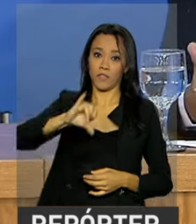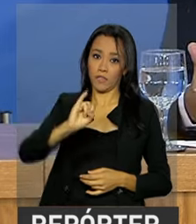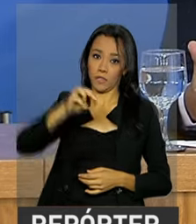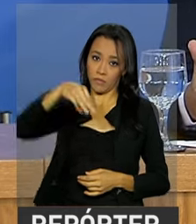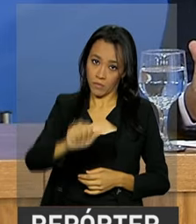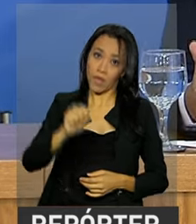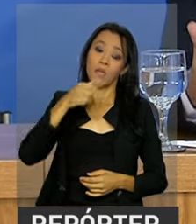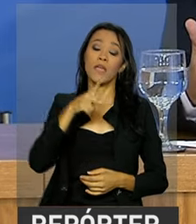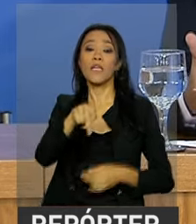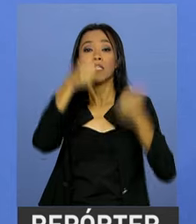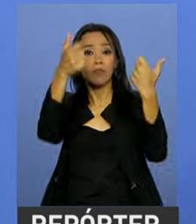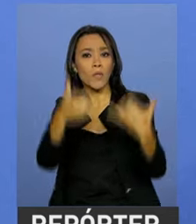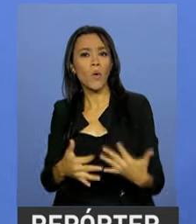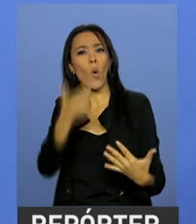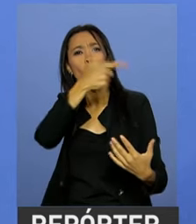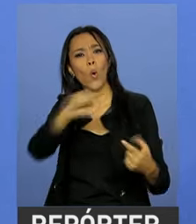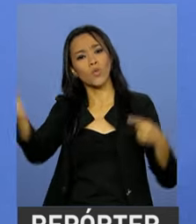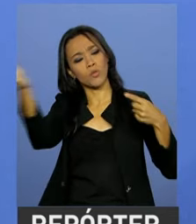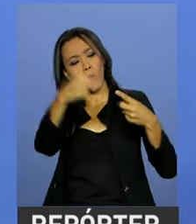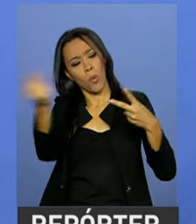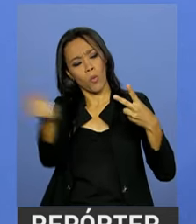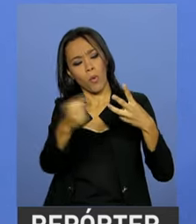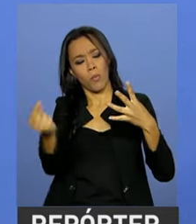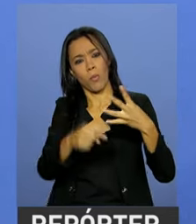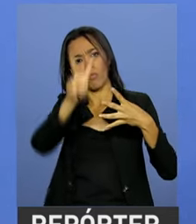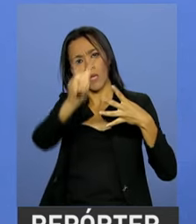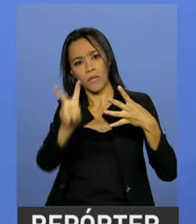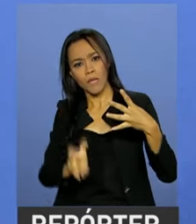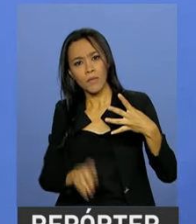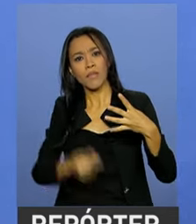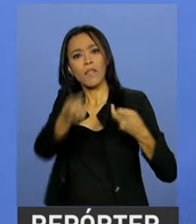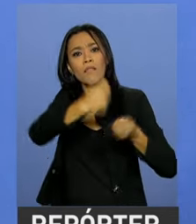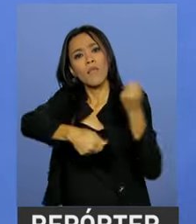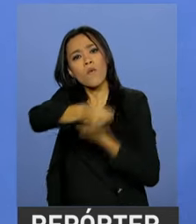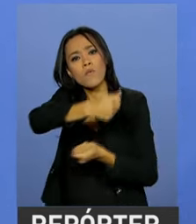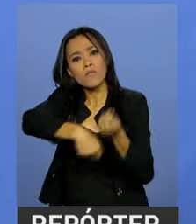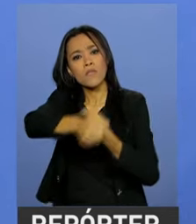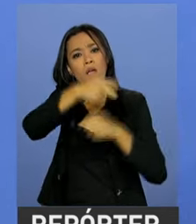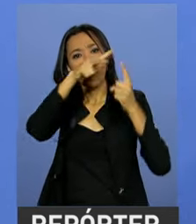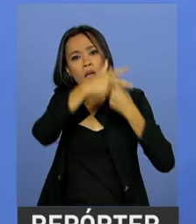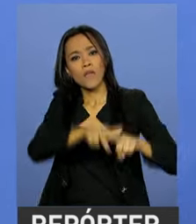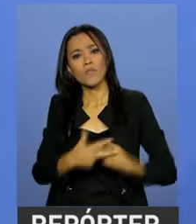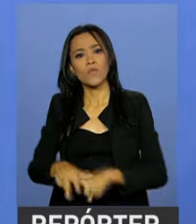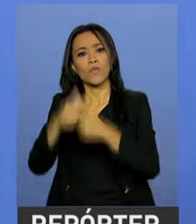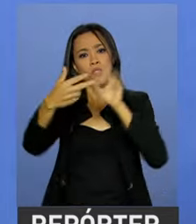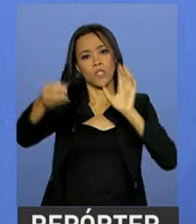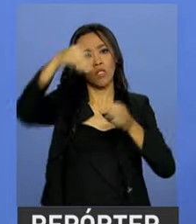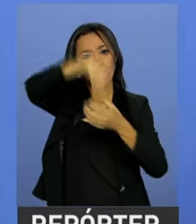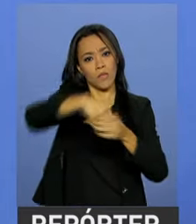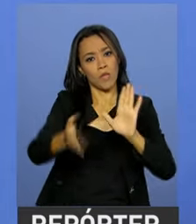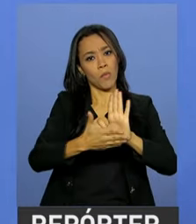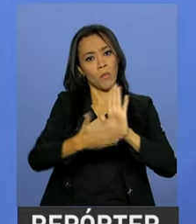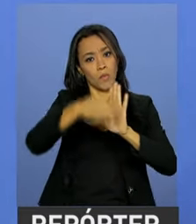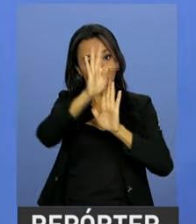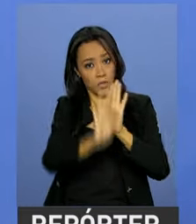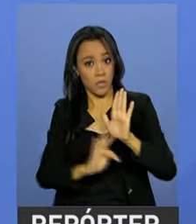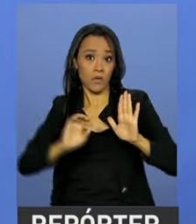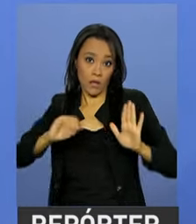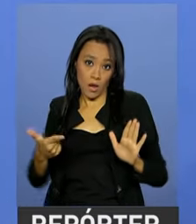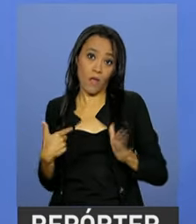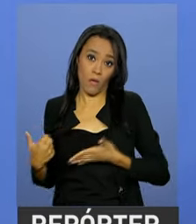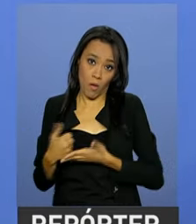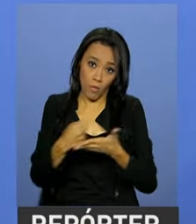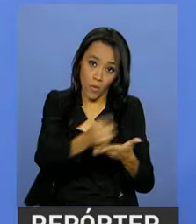comentou os outros quatro pontos em que estão sendo negociados ajustes na Proposta com aal do governo